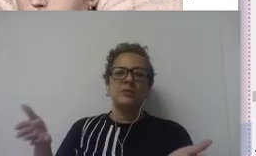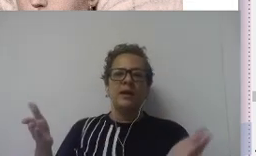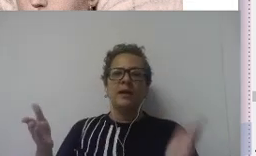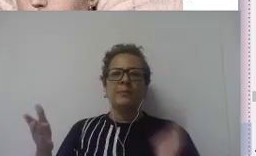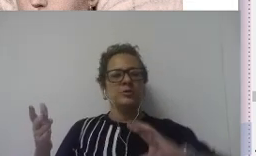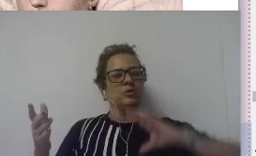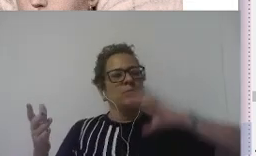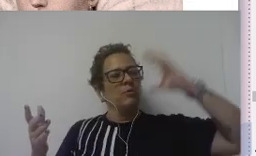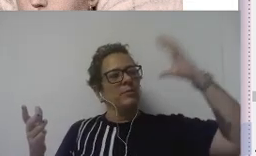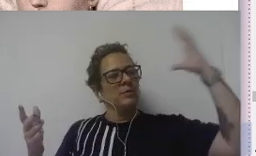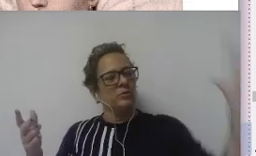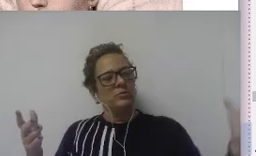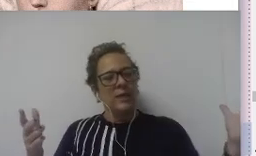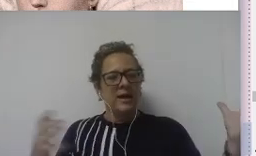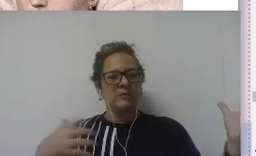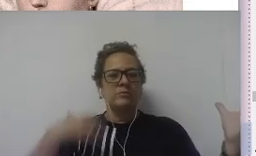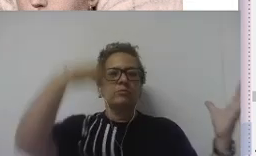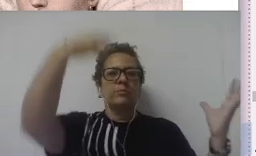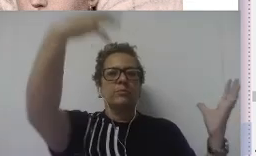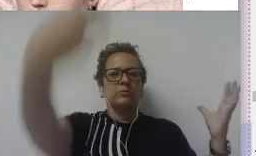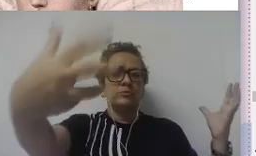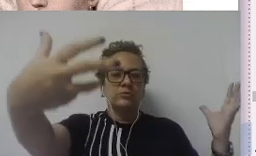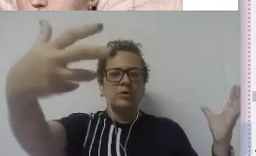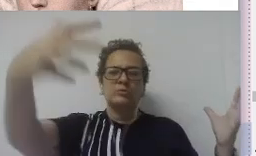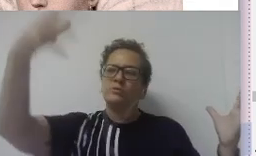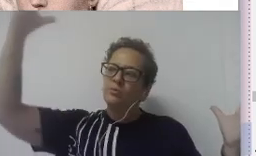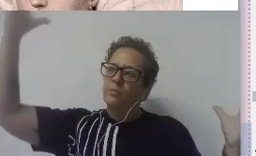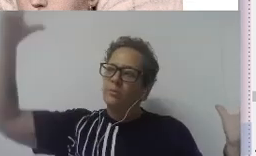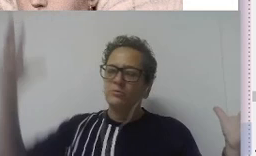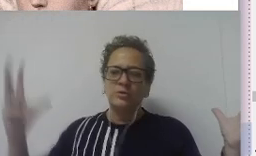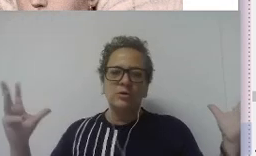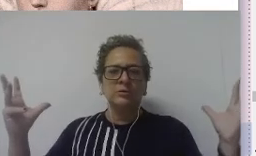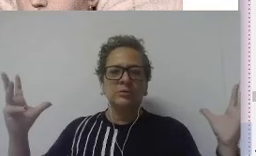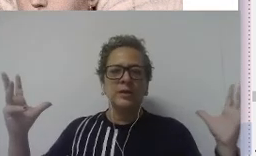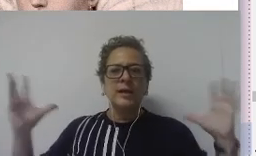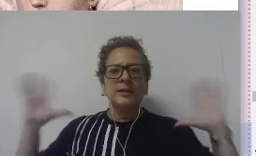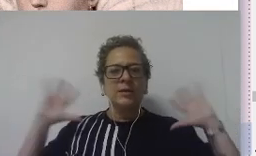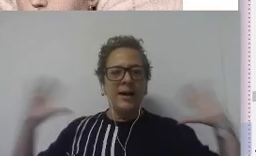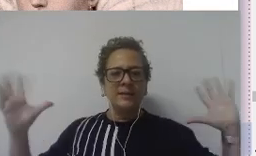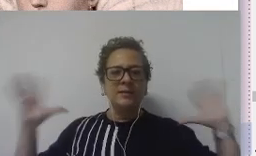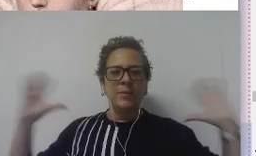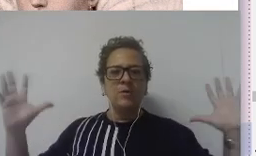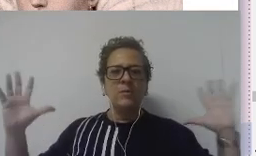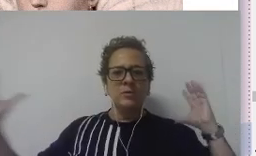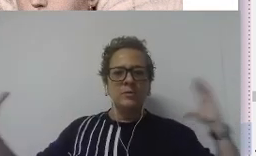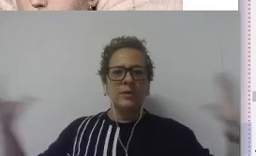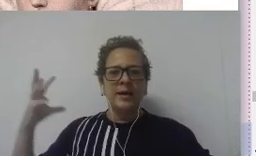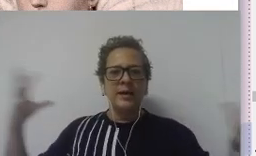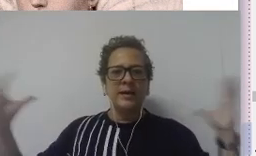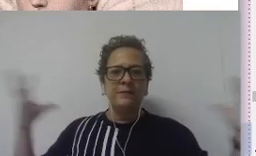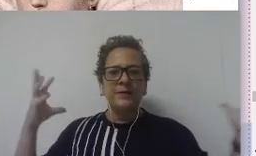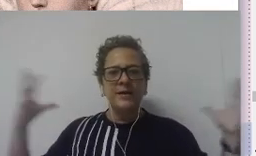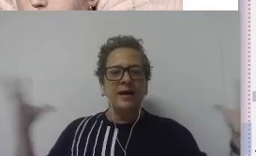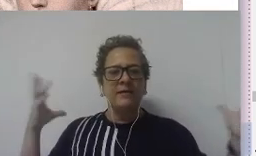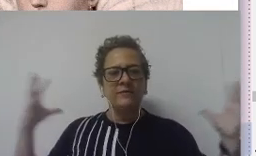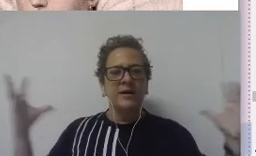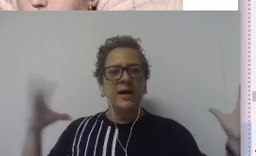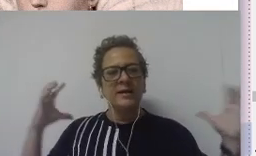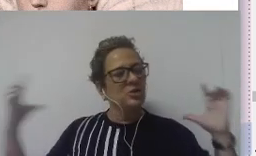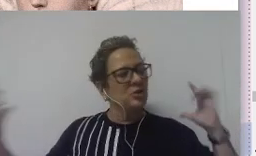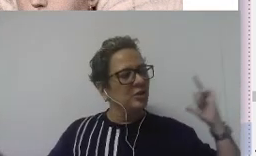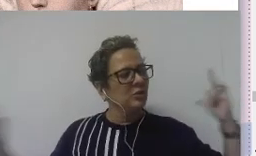mesmo tempo. Tinha um público de um lado, tinha um público de outro e tinha um público de outro. Então, cada público, ele